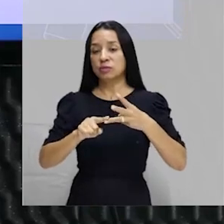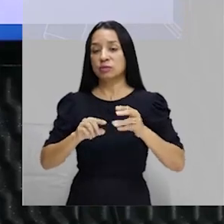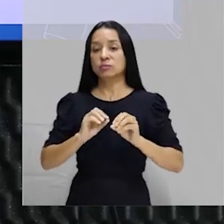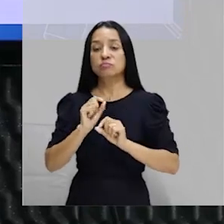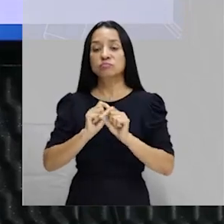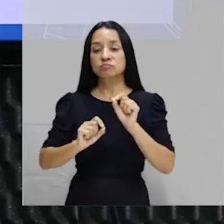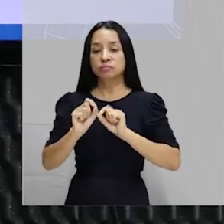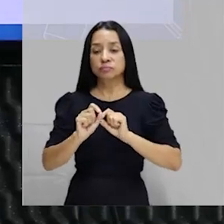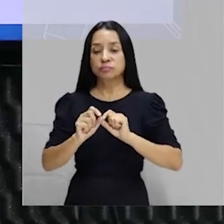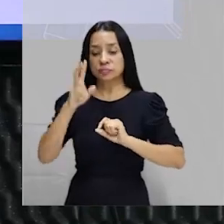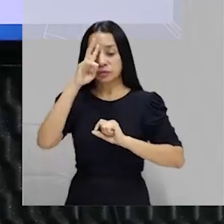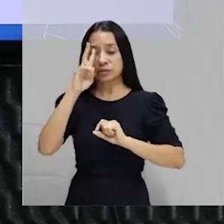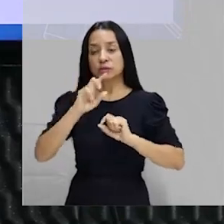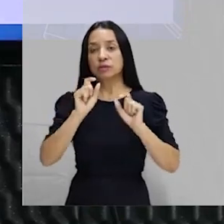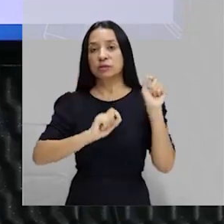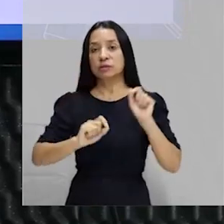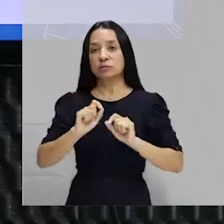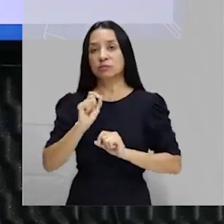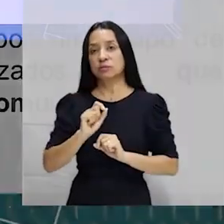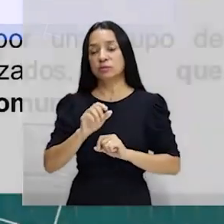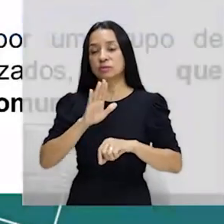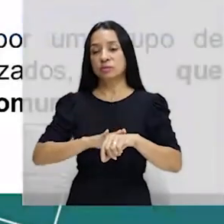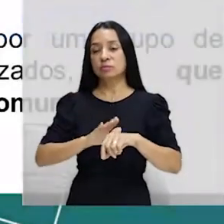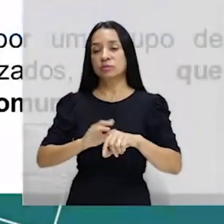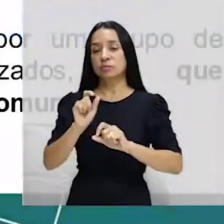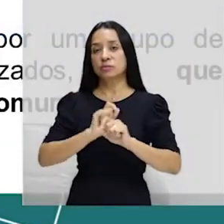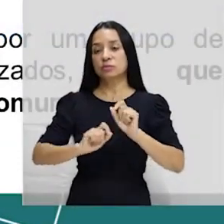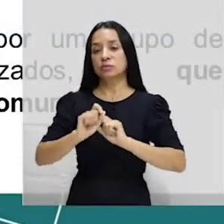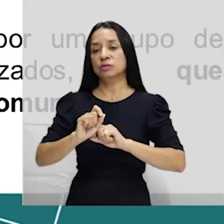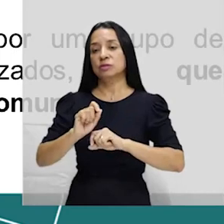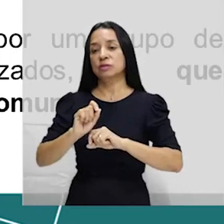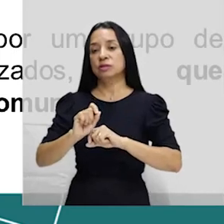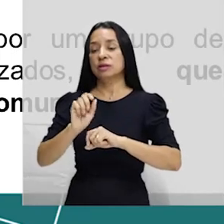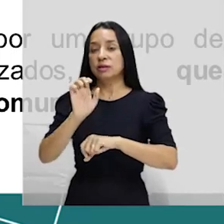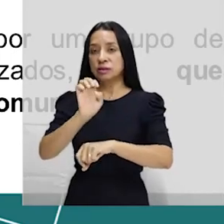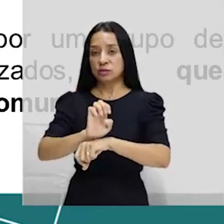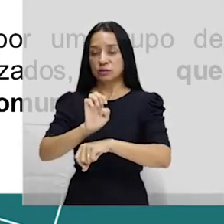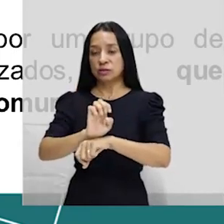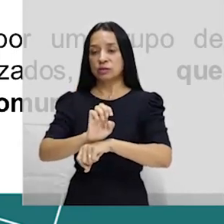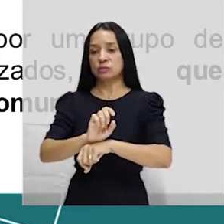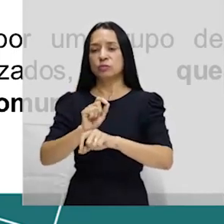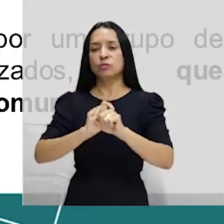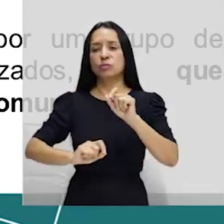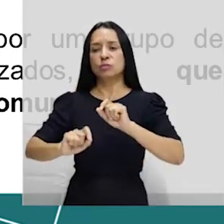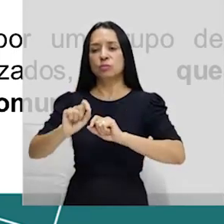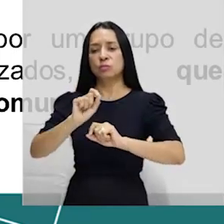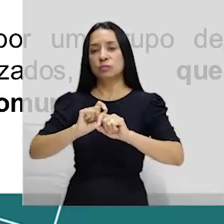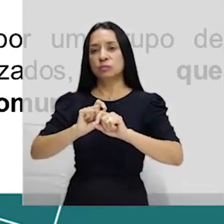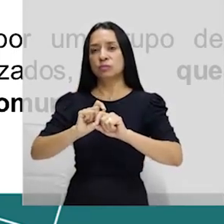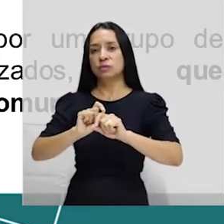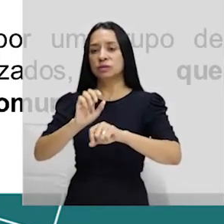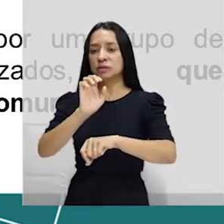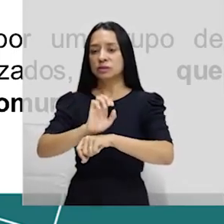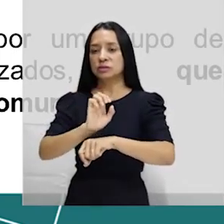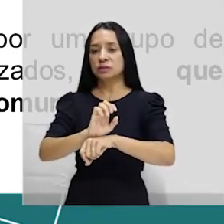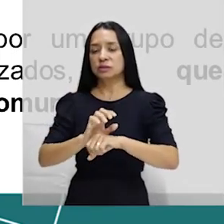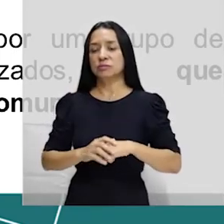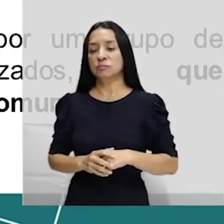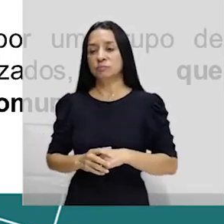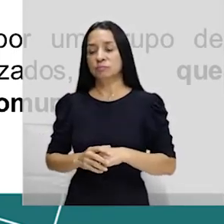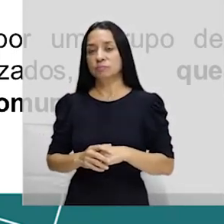a seguir. Muito bem. Abre aspas. É uma instituição formada por povo, território